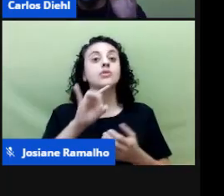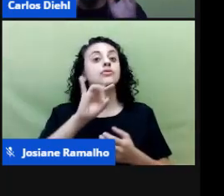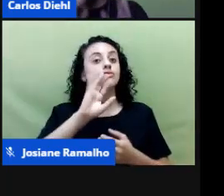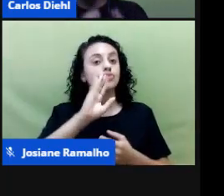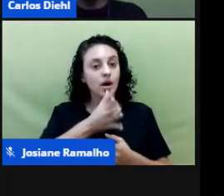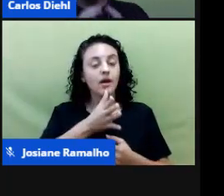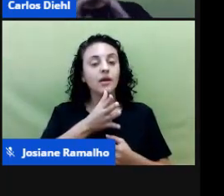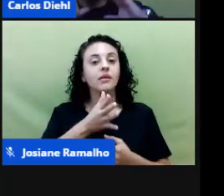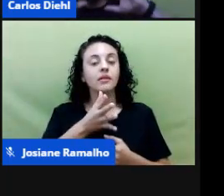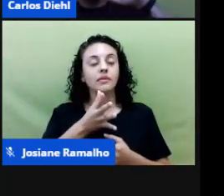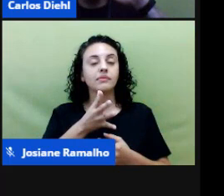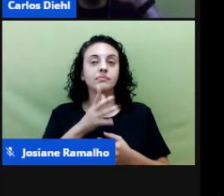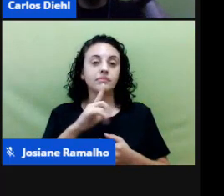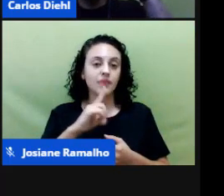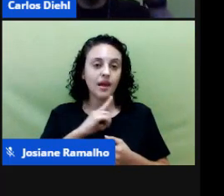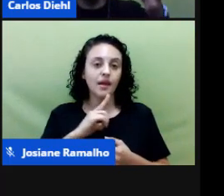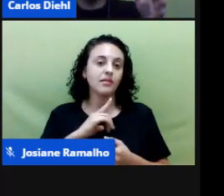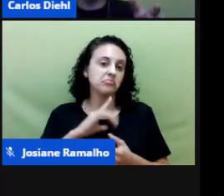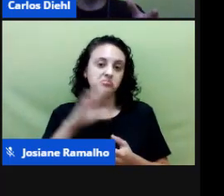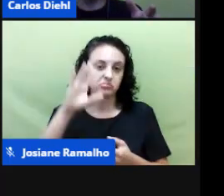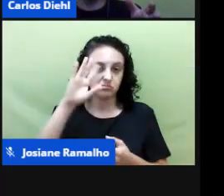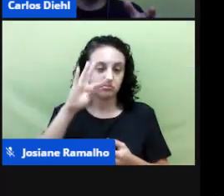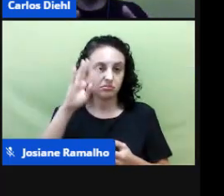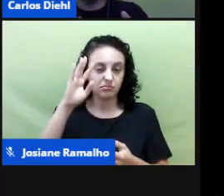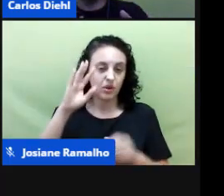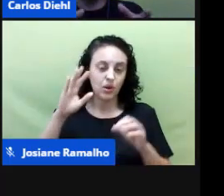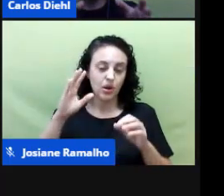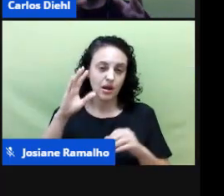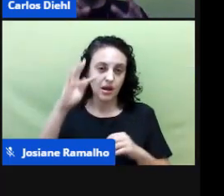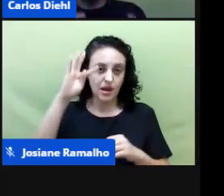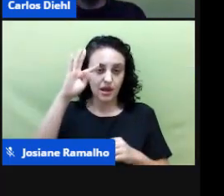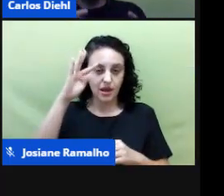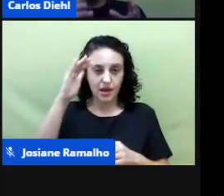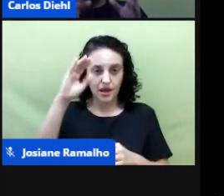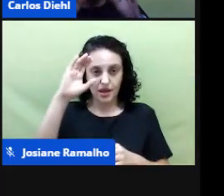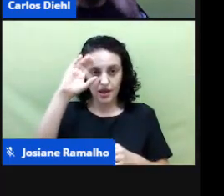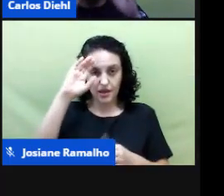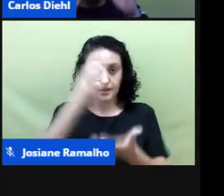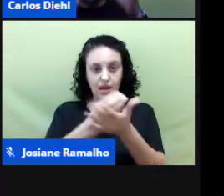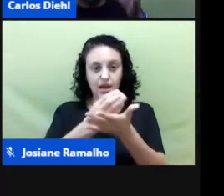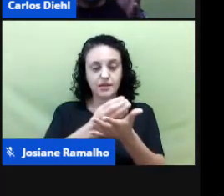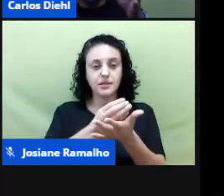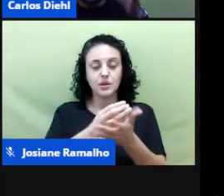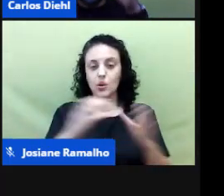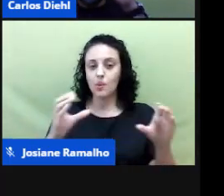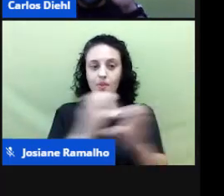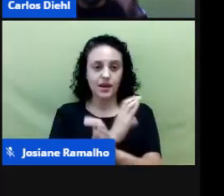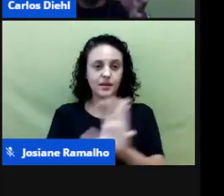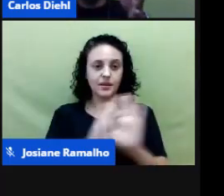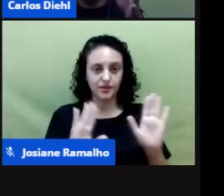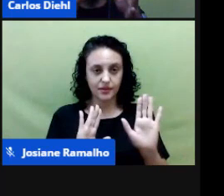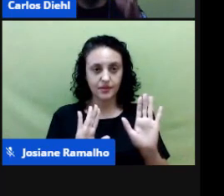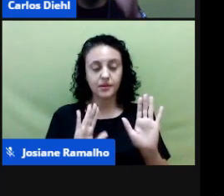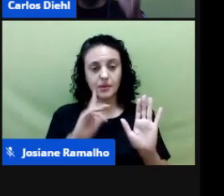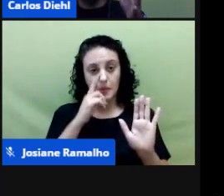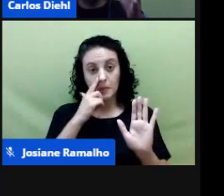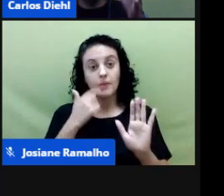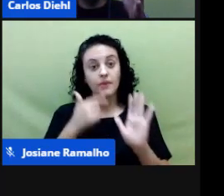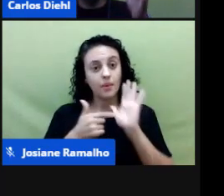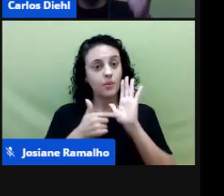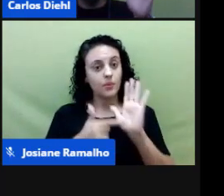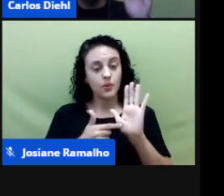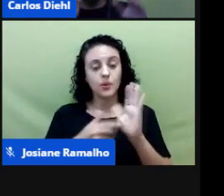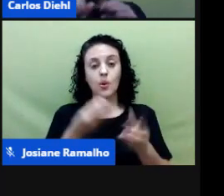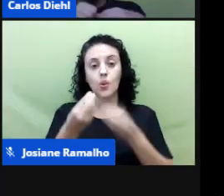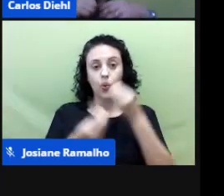vai dar aquela impressão de objetividade. Vai mostrar que é aquilo da forma como